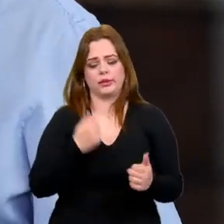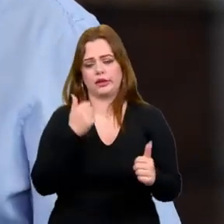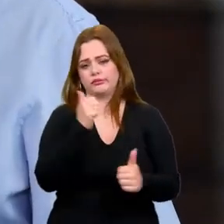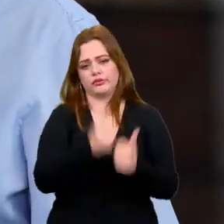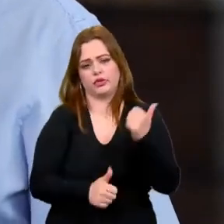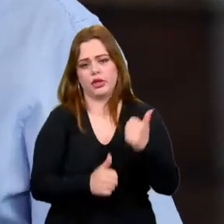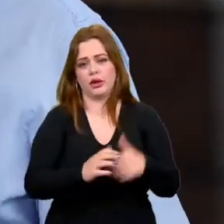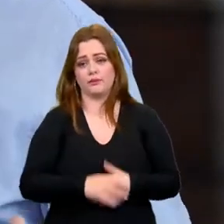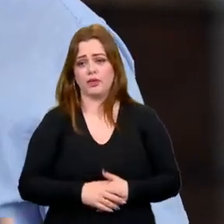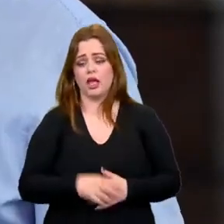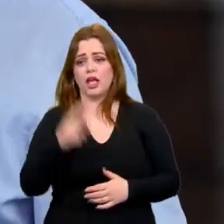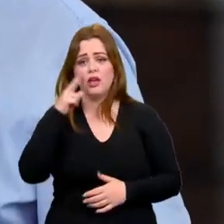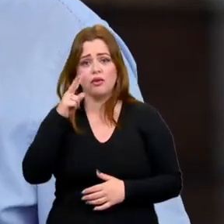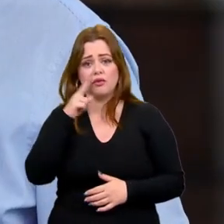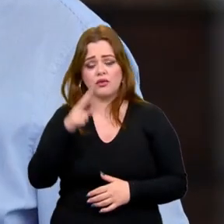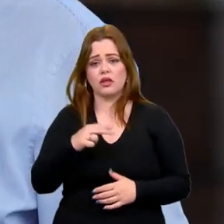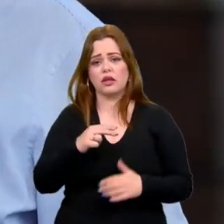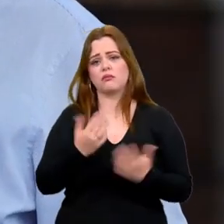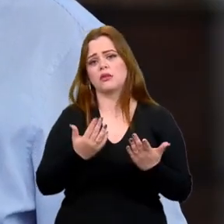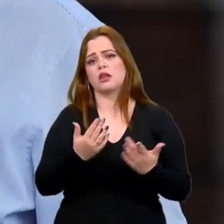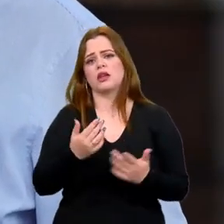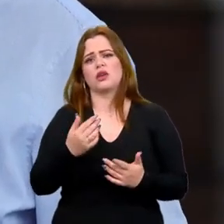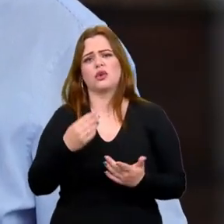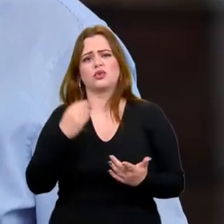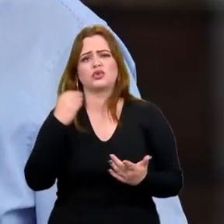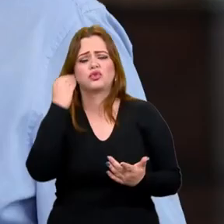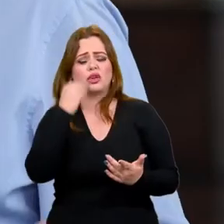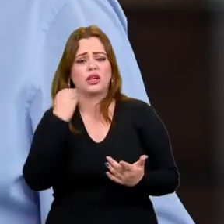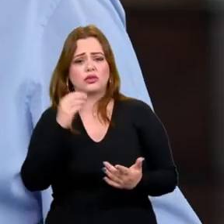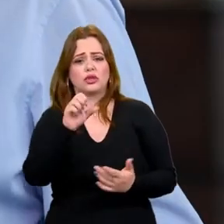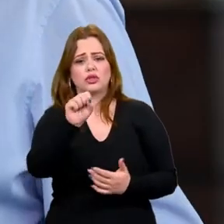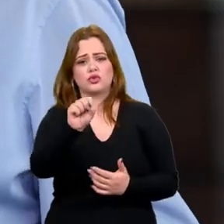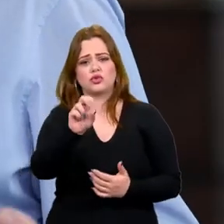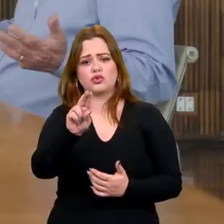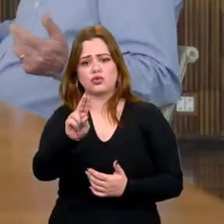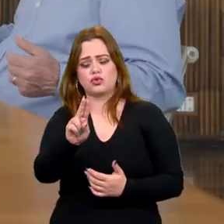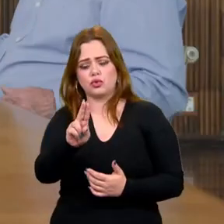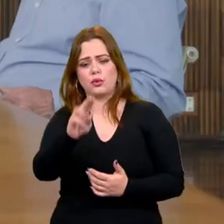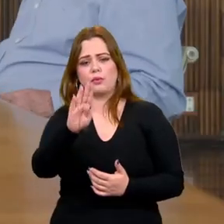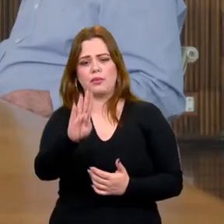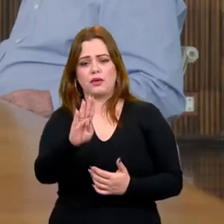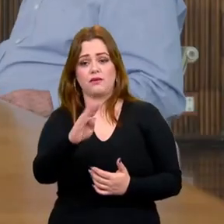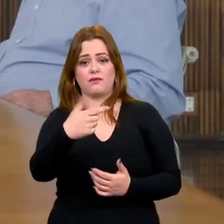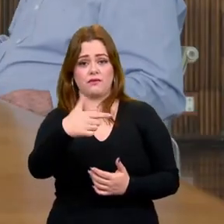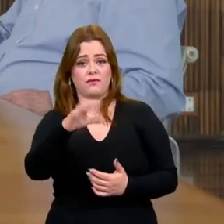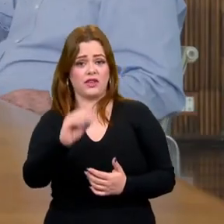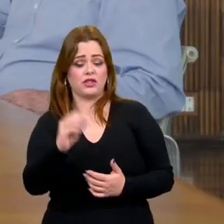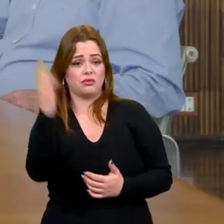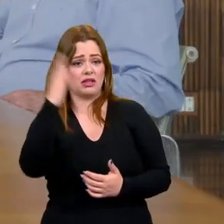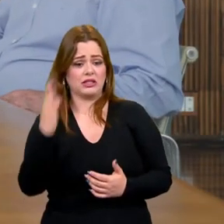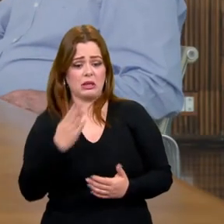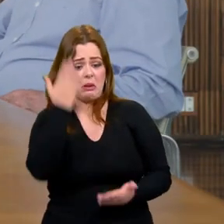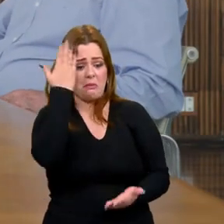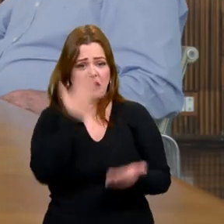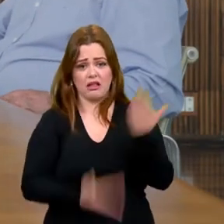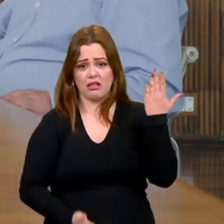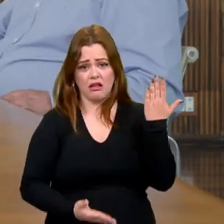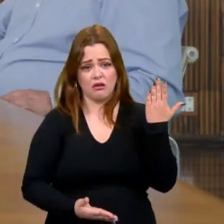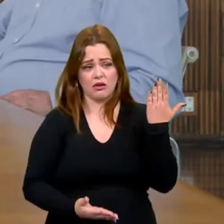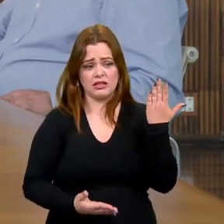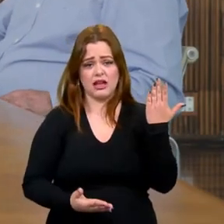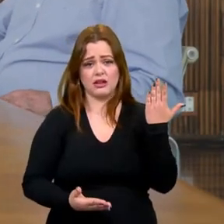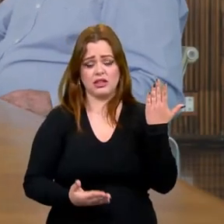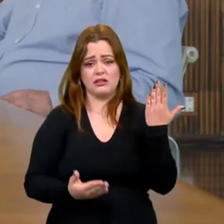experientes perdeu para Israel verdade eu nem imaginava né não tem explicação Presidente